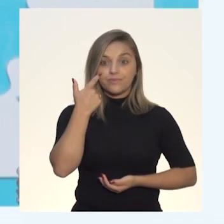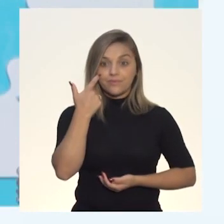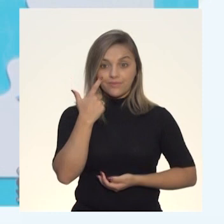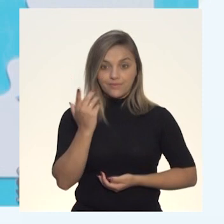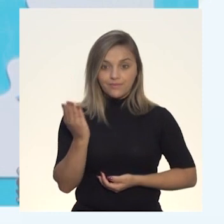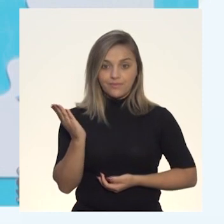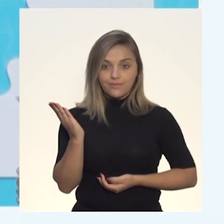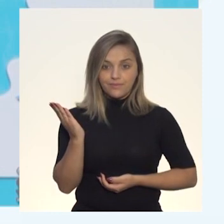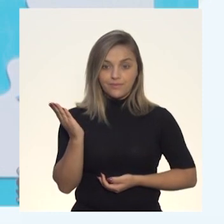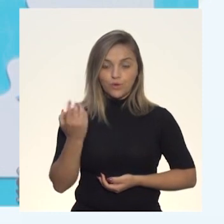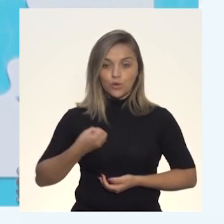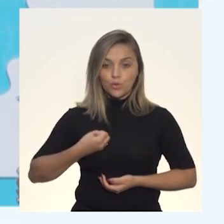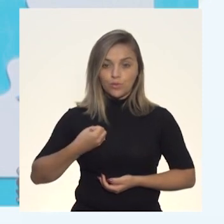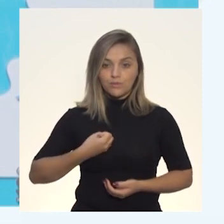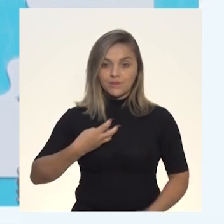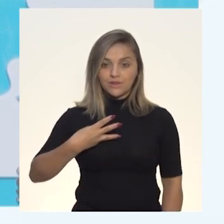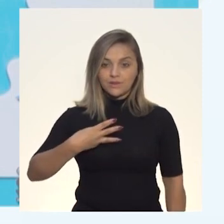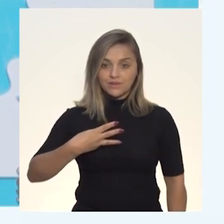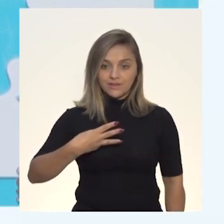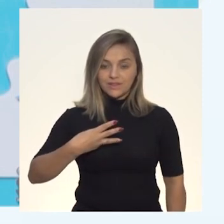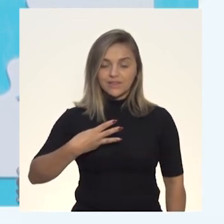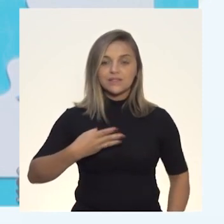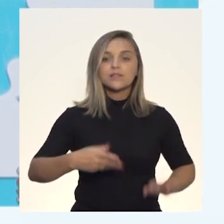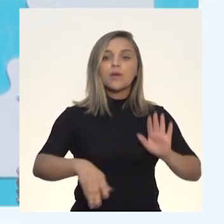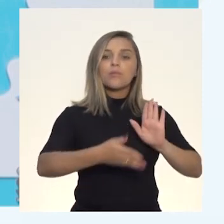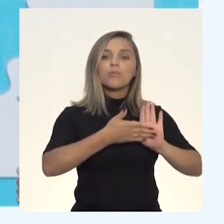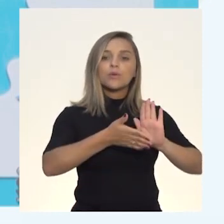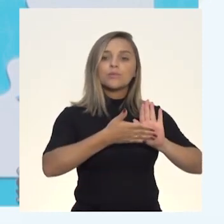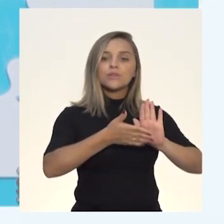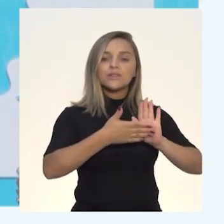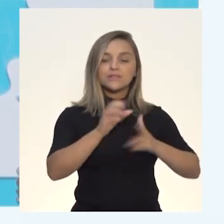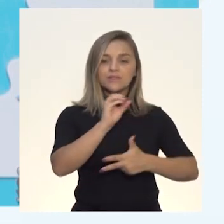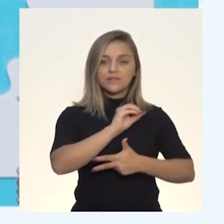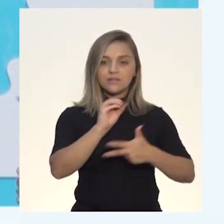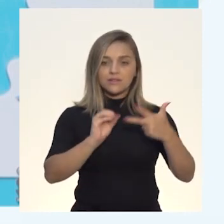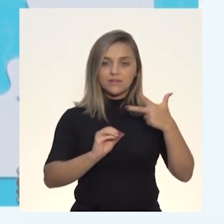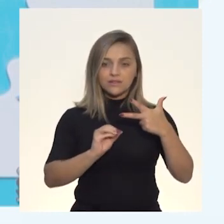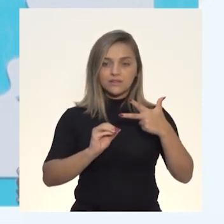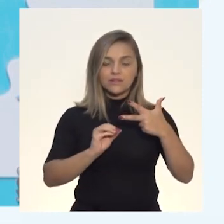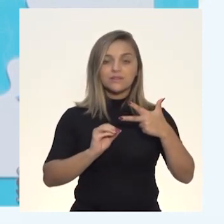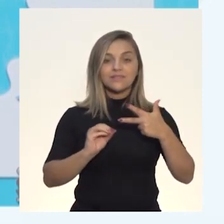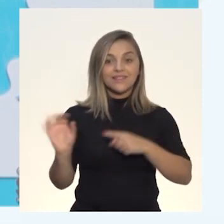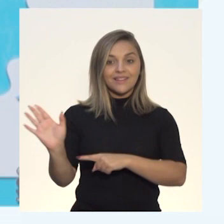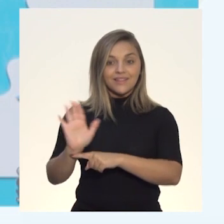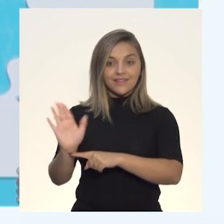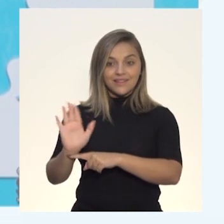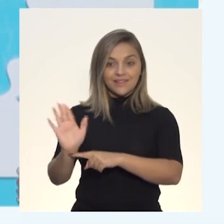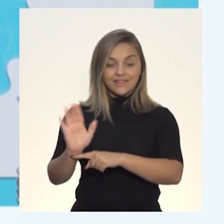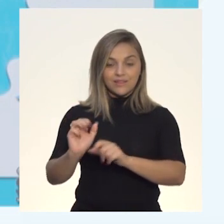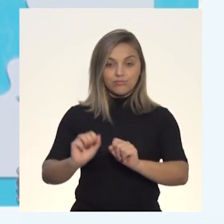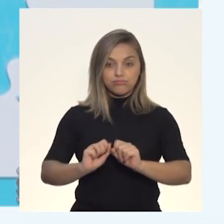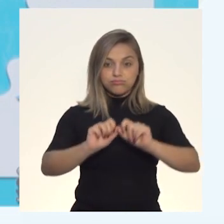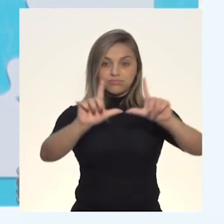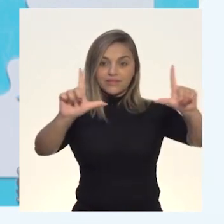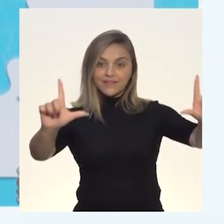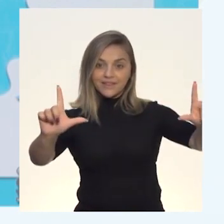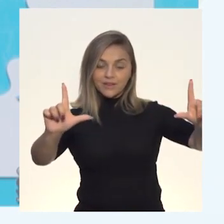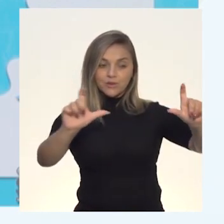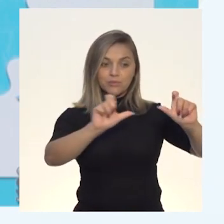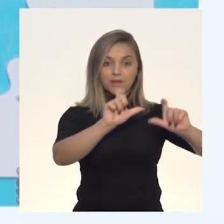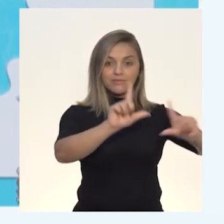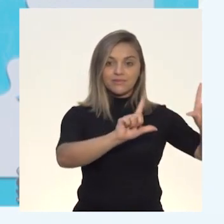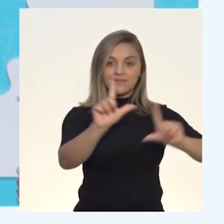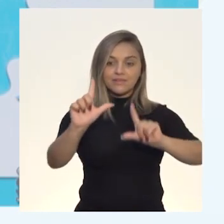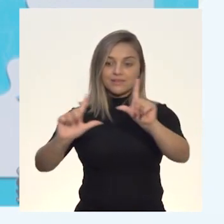extrair exatamente da proposta do Enem, conforme está lá. Da telona para as telinhas, cresce o percentual